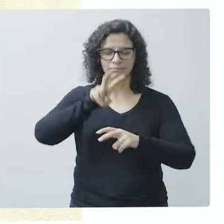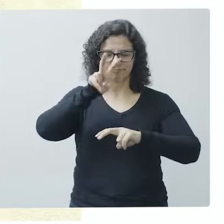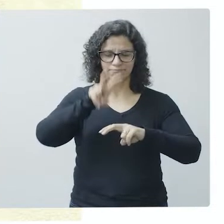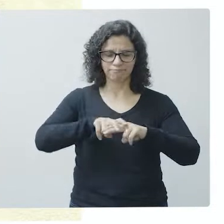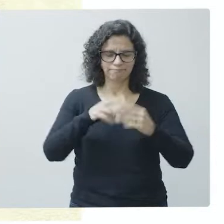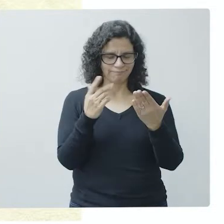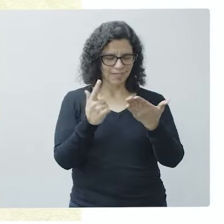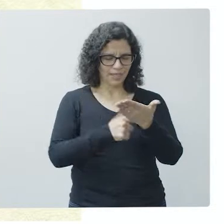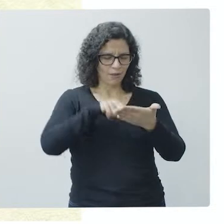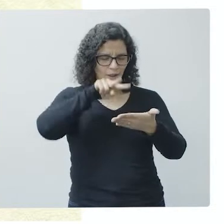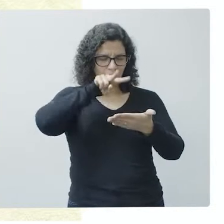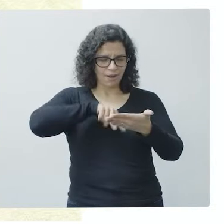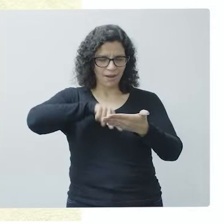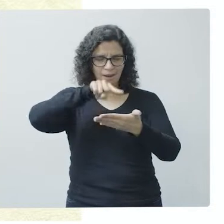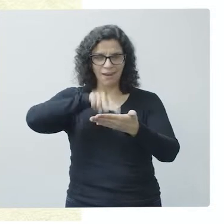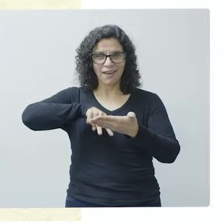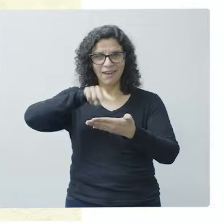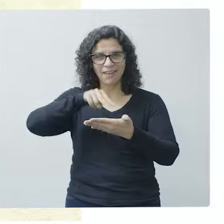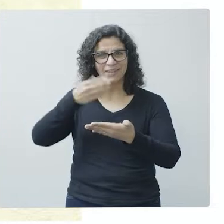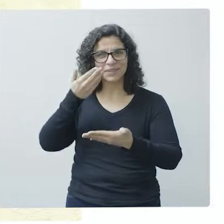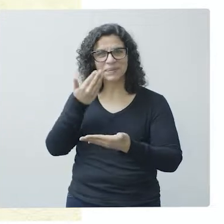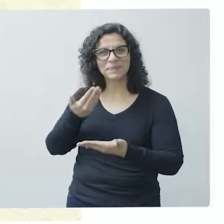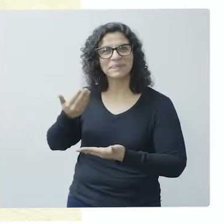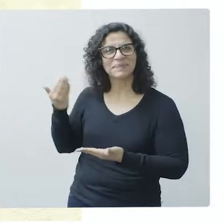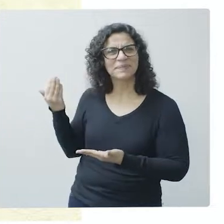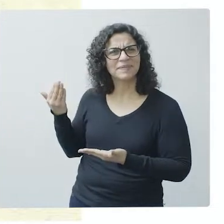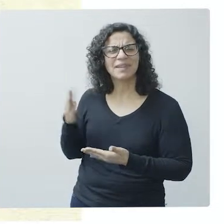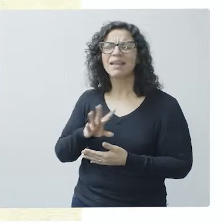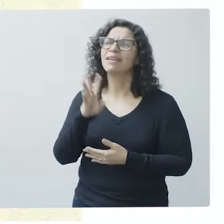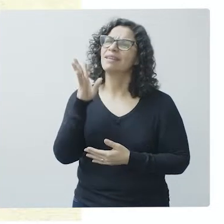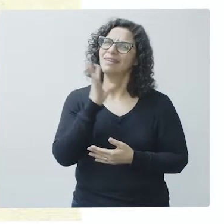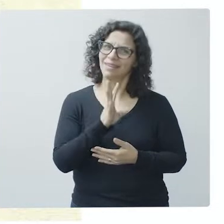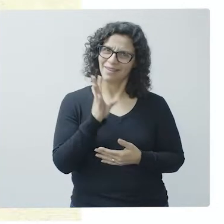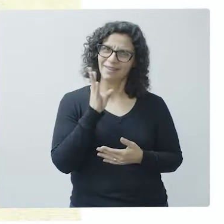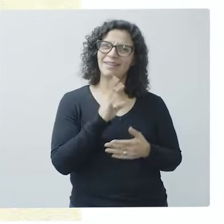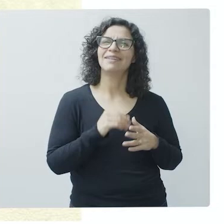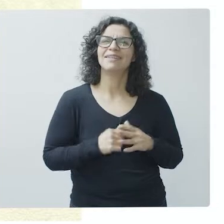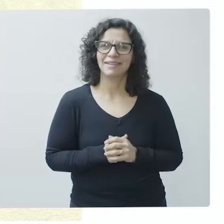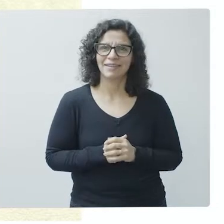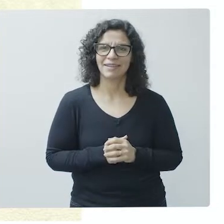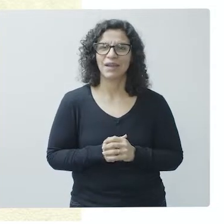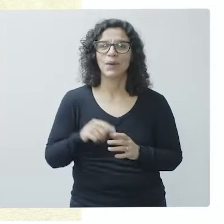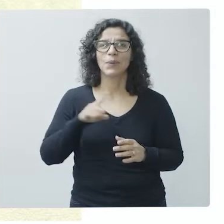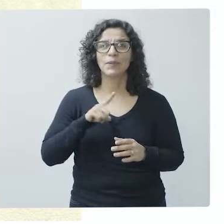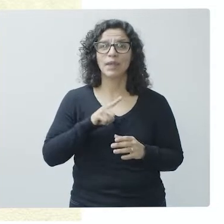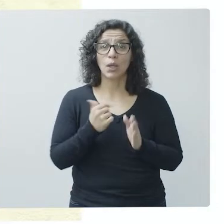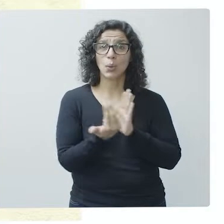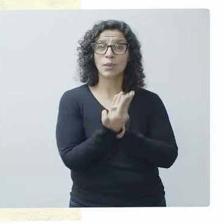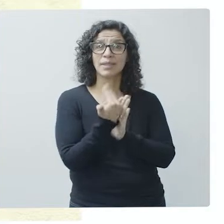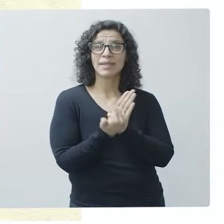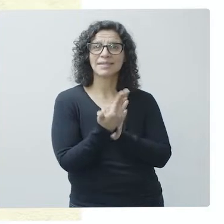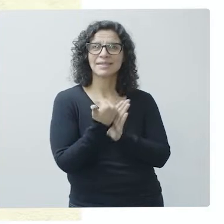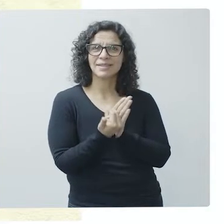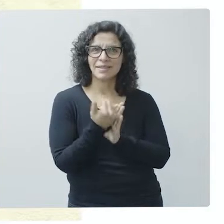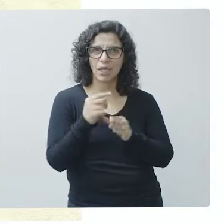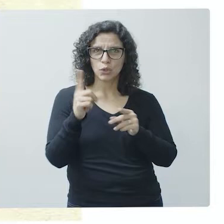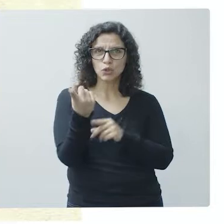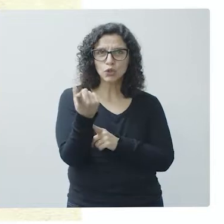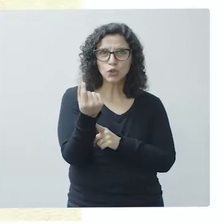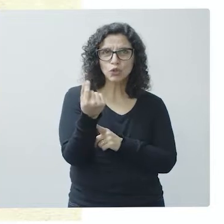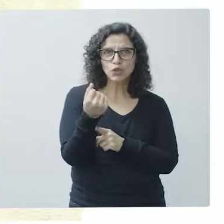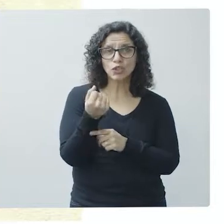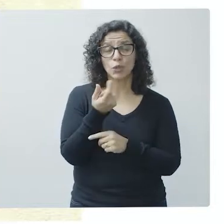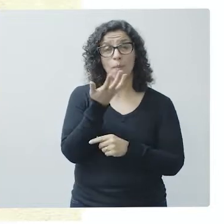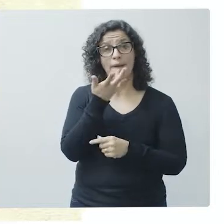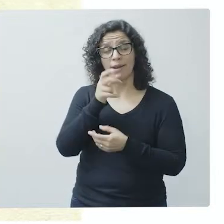sentada com um livro nas mãos. Olha que bacana, né, o verso dessa imagem, essa